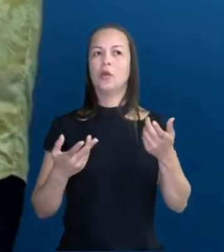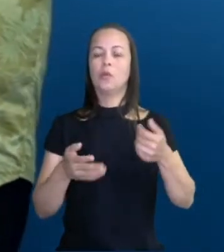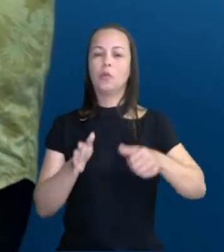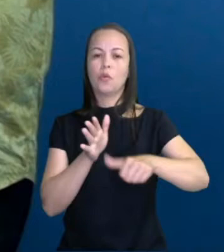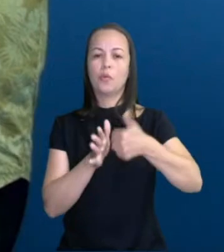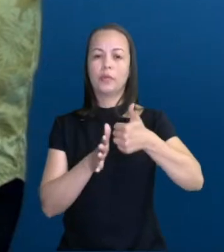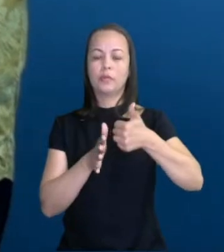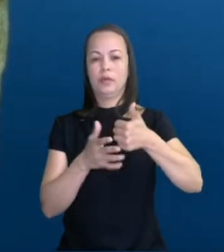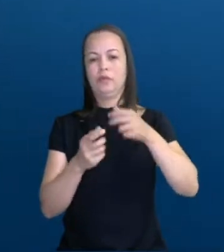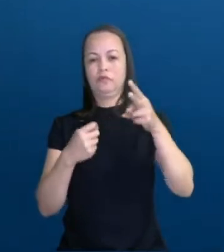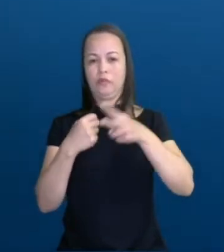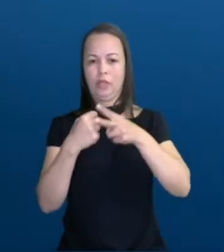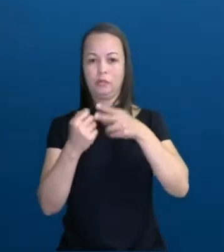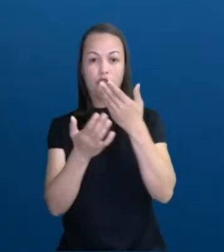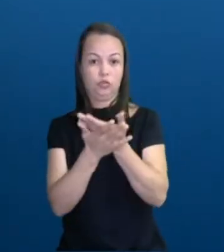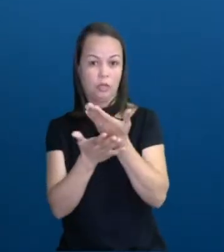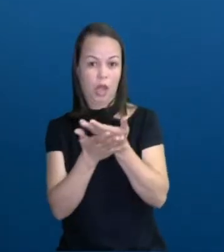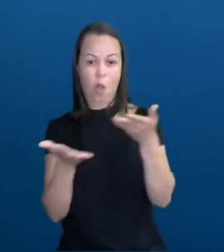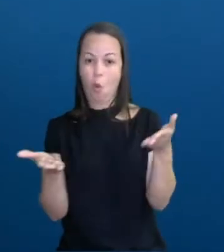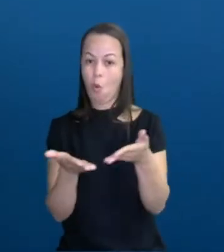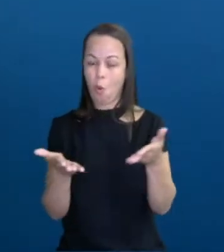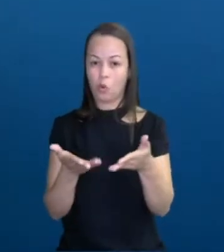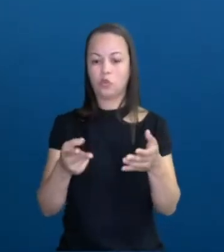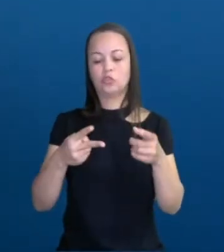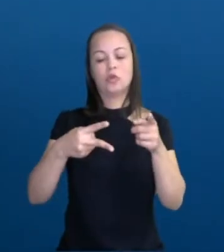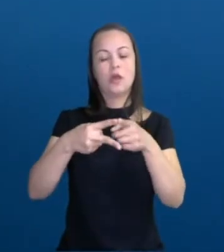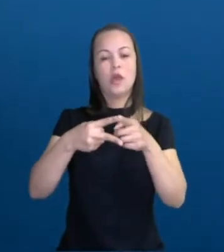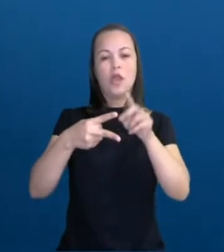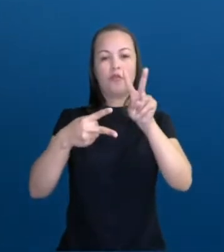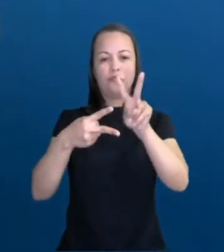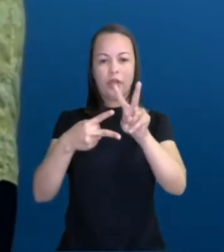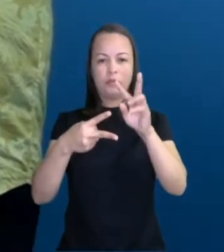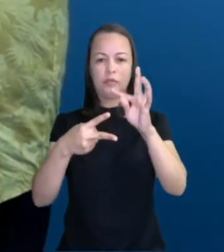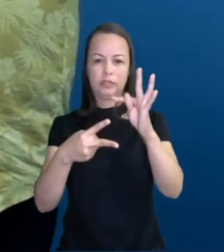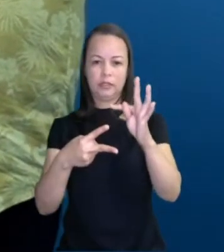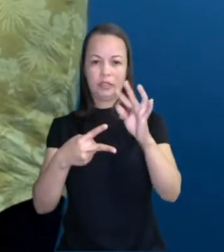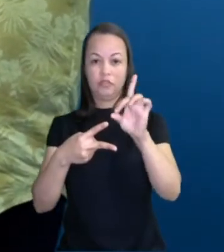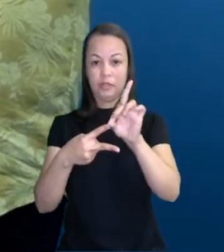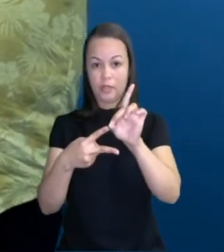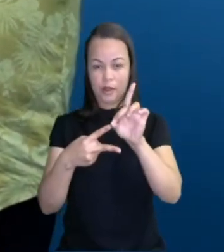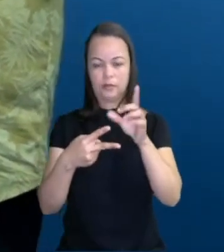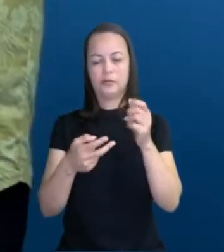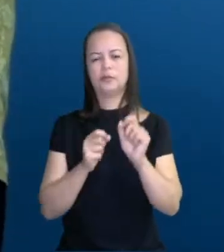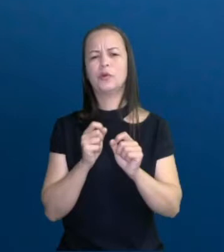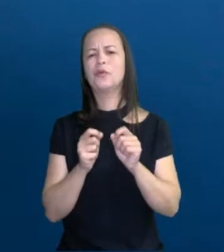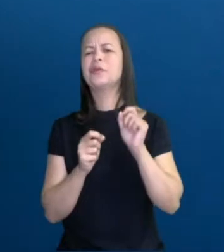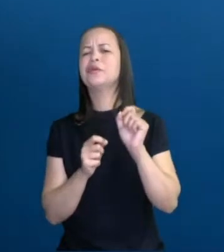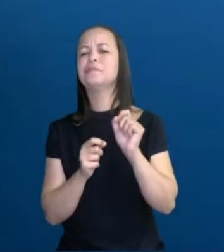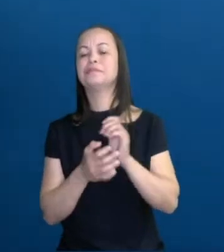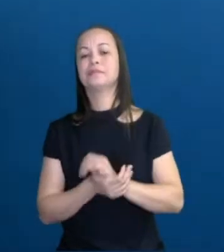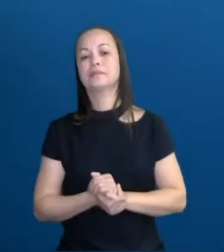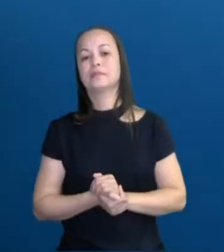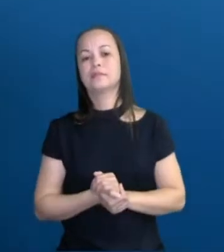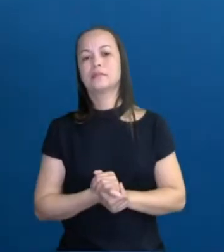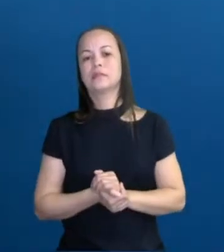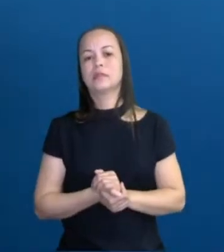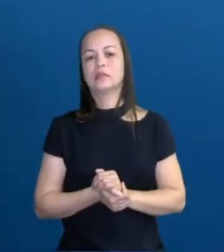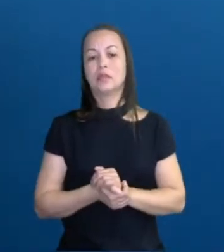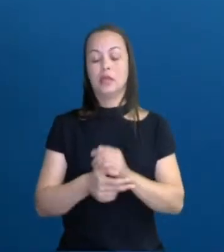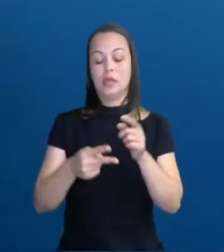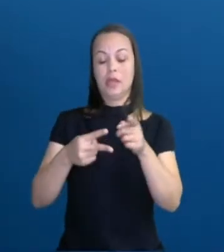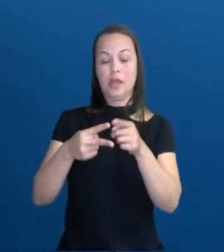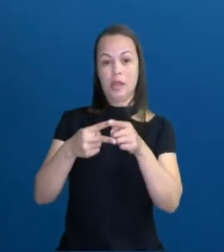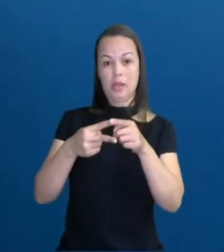vamos estudar hoje é o verbo transitivo direto, tá? O que é o verbo transitivo direto? O verbo